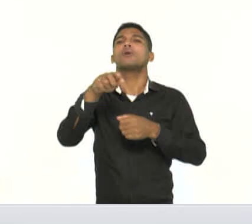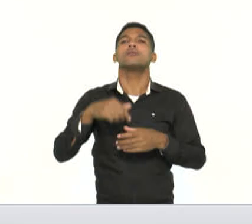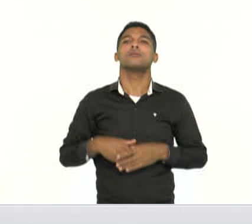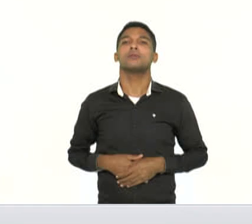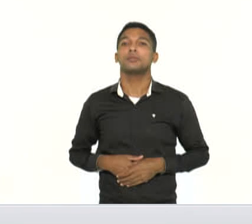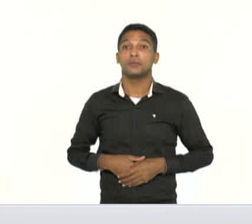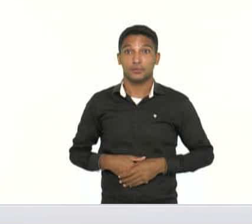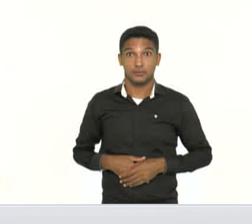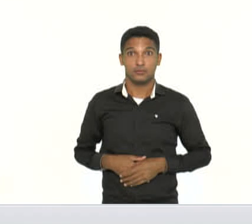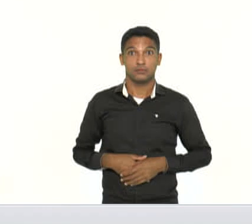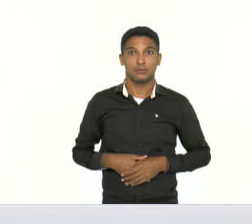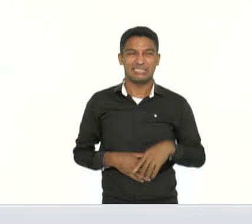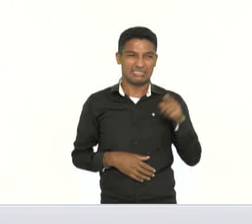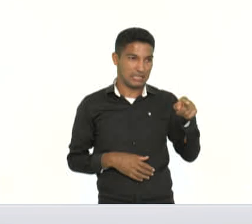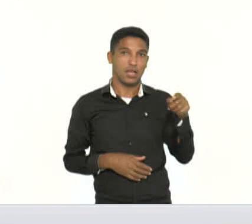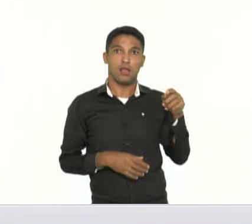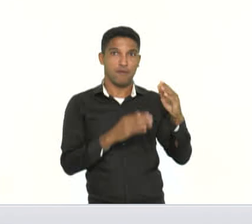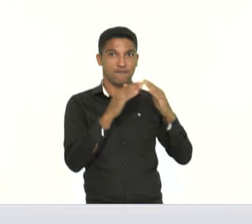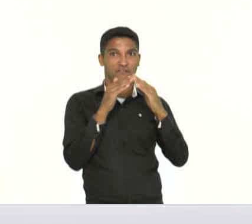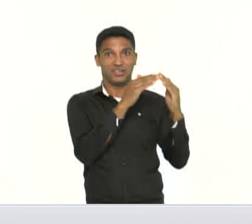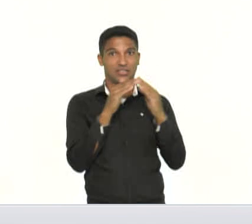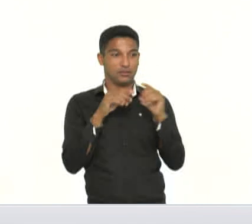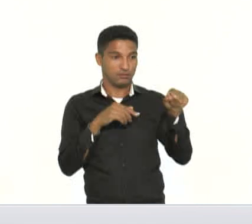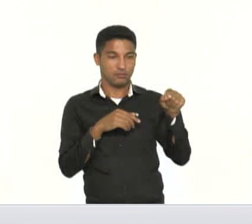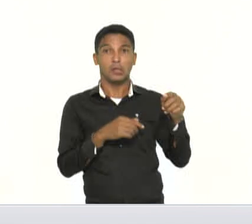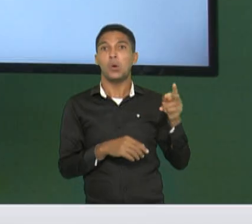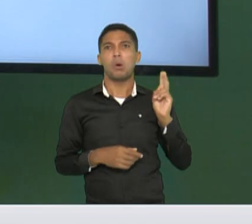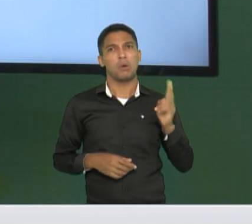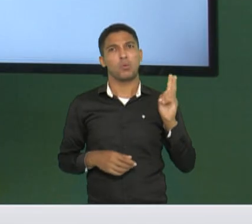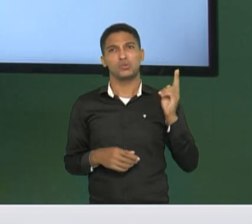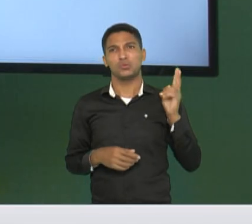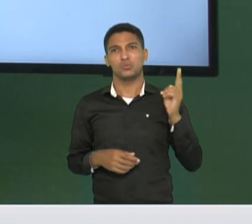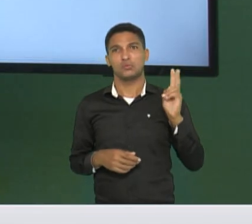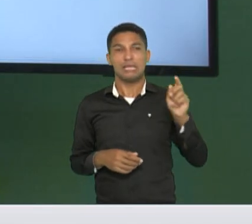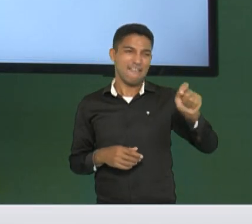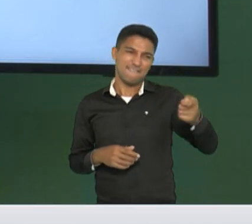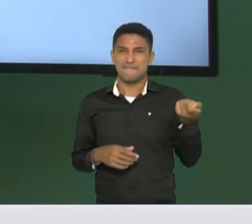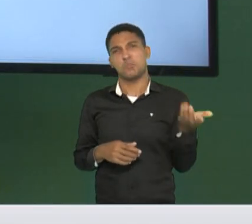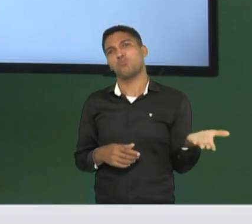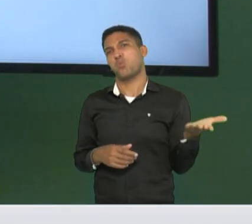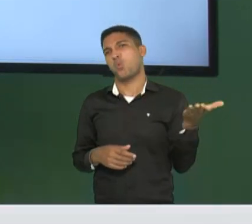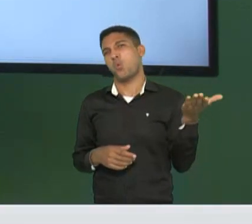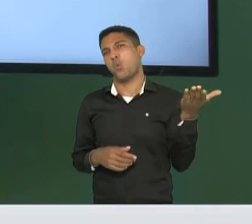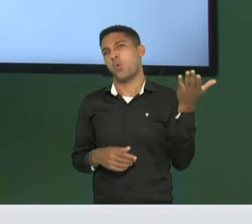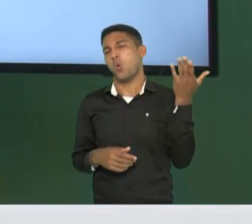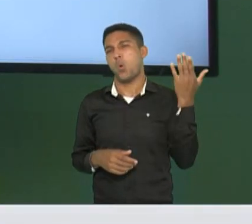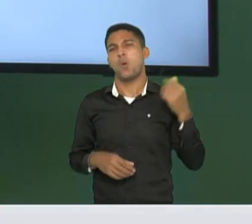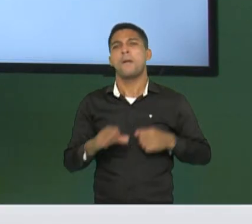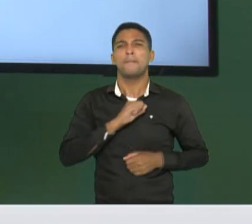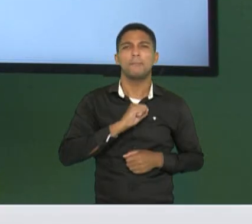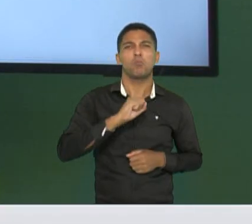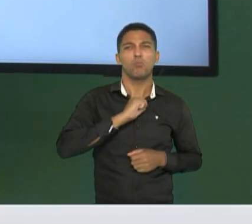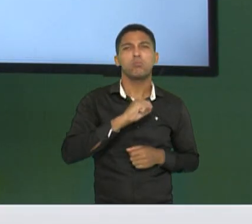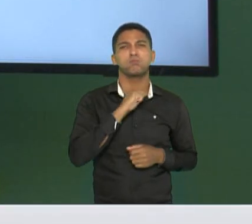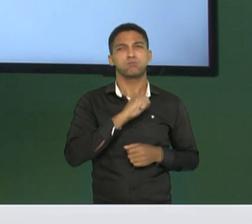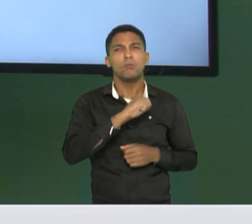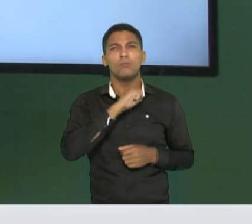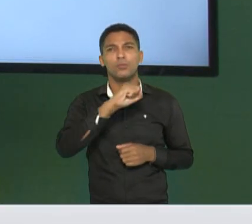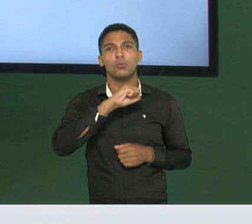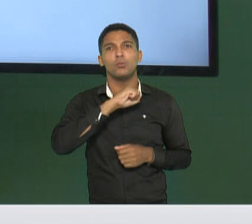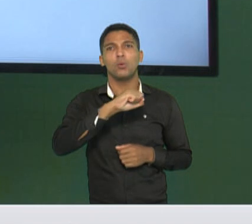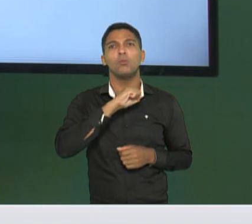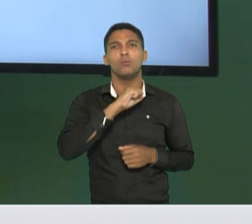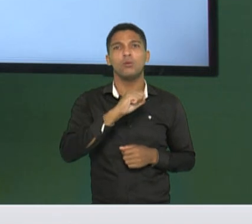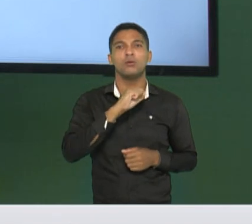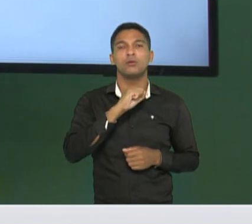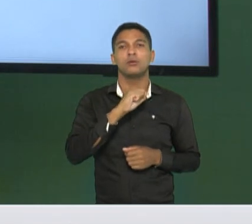sossego permaneça, tá? Não é ligou um pouquinho e já baixou. Permaneça. Ligar o som alto e